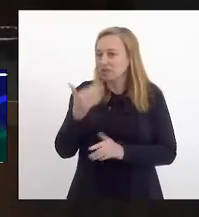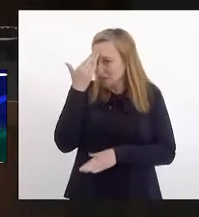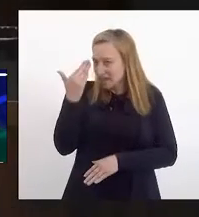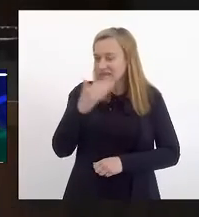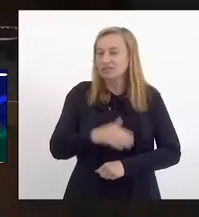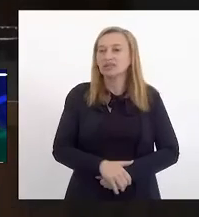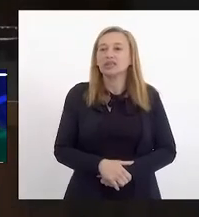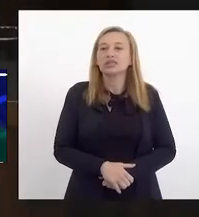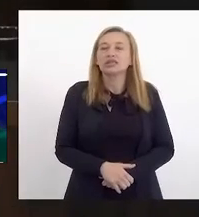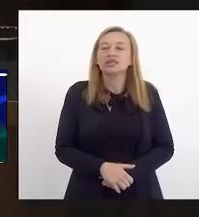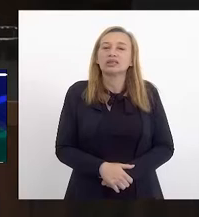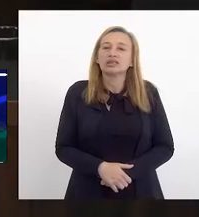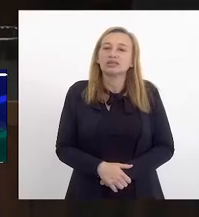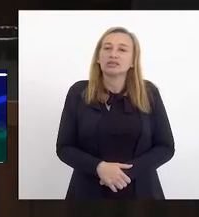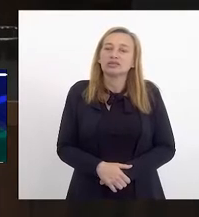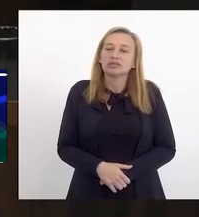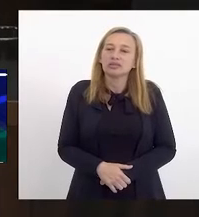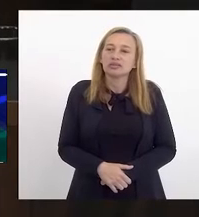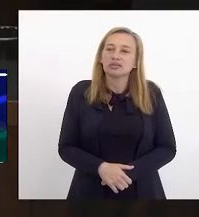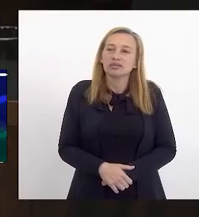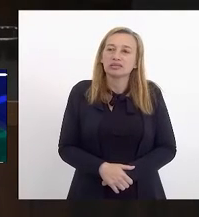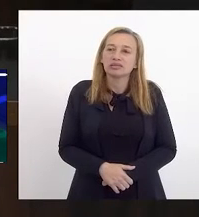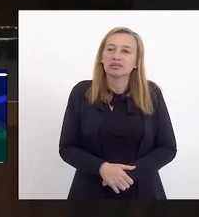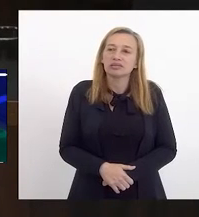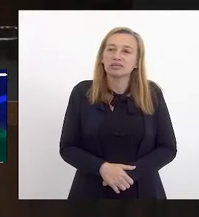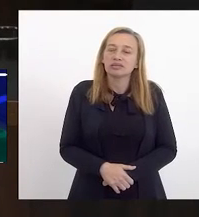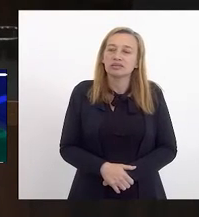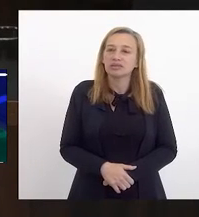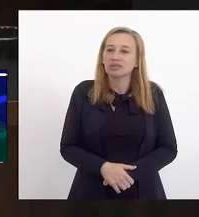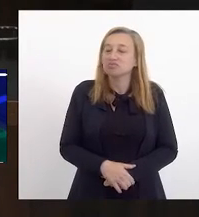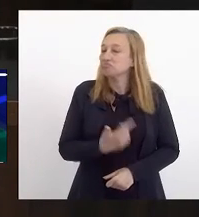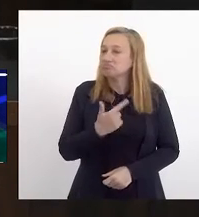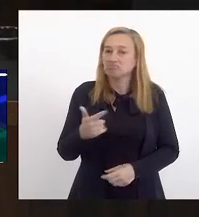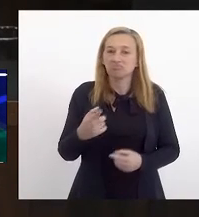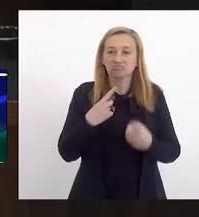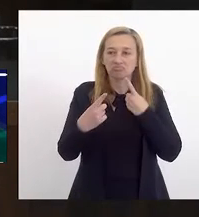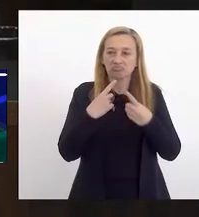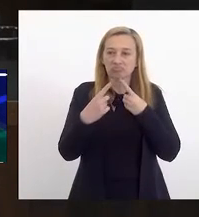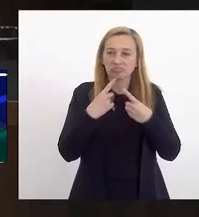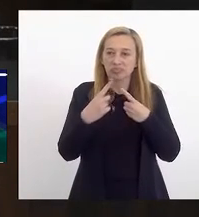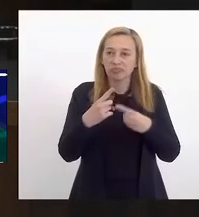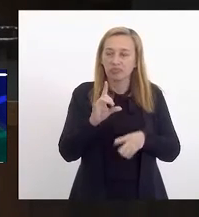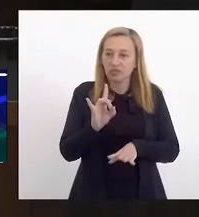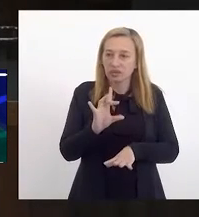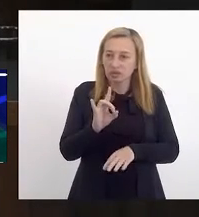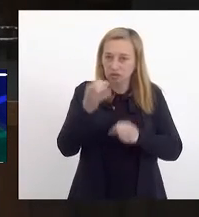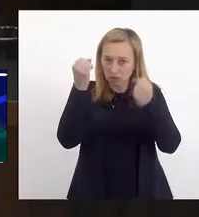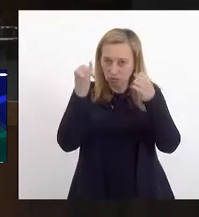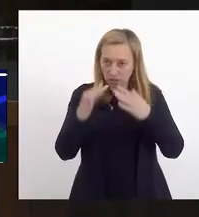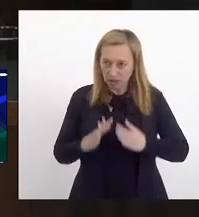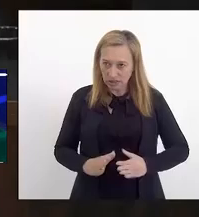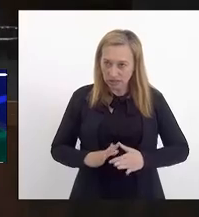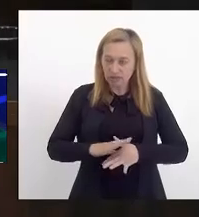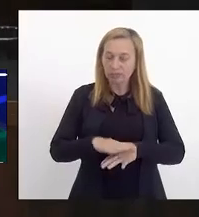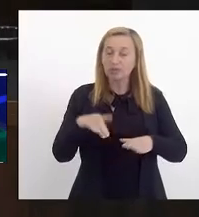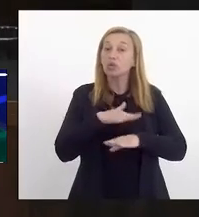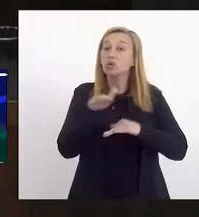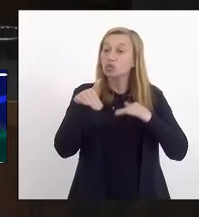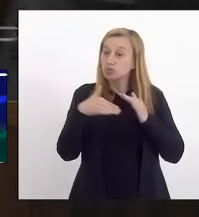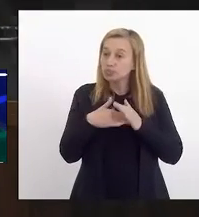Obrigado. Essa, não havendo quem queira discutir, é só um esclarecimento para